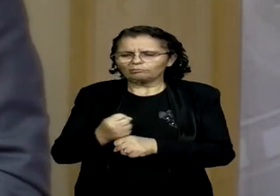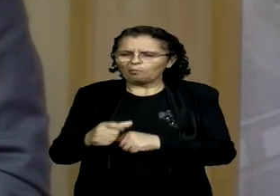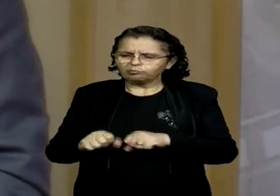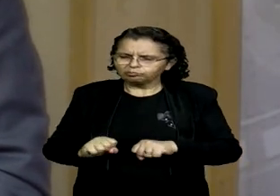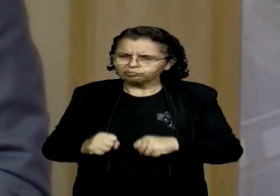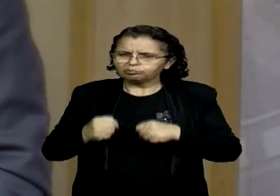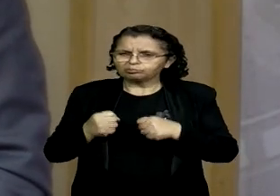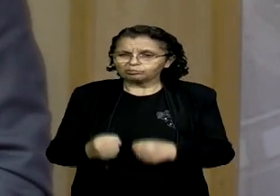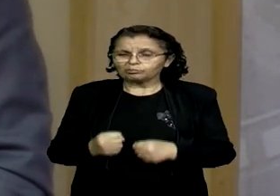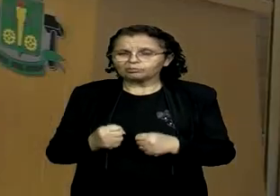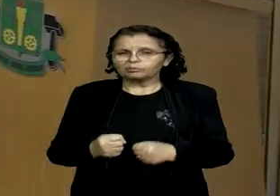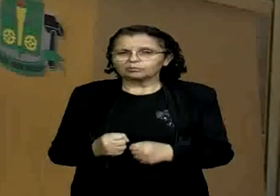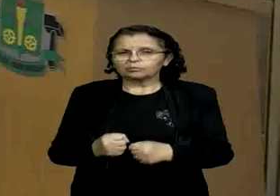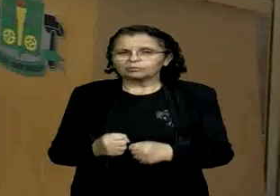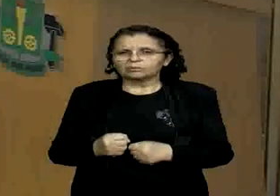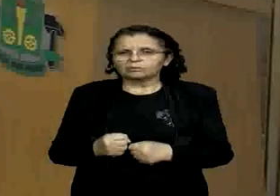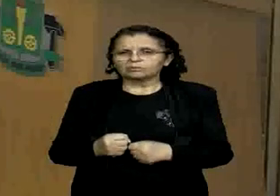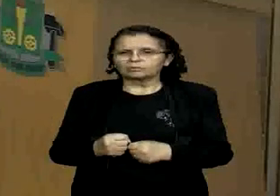dedicado,